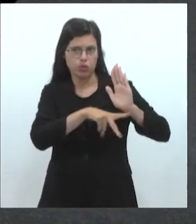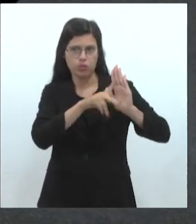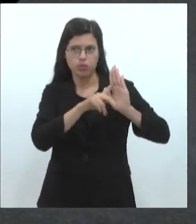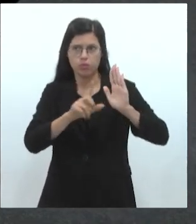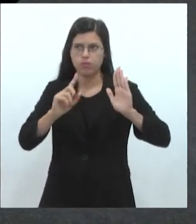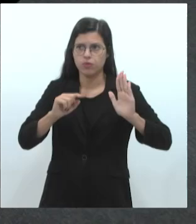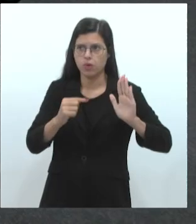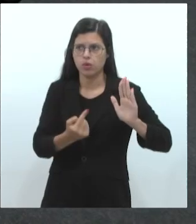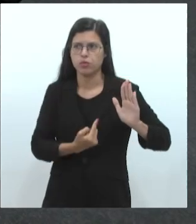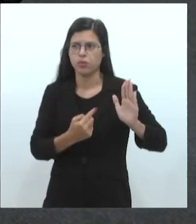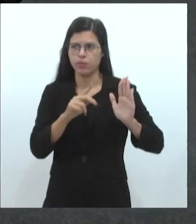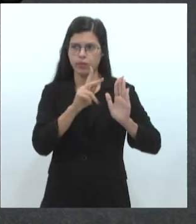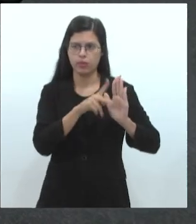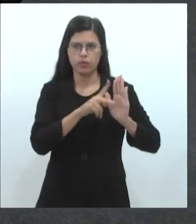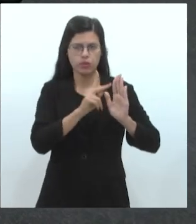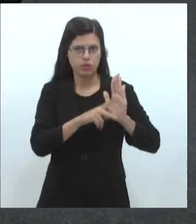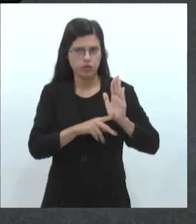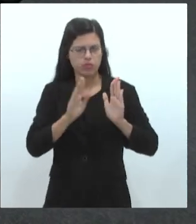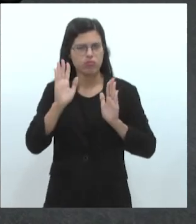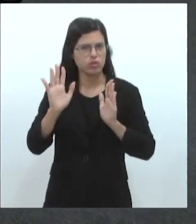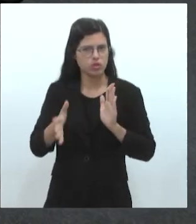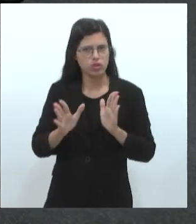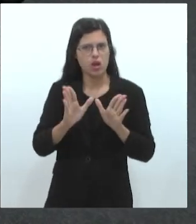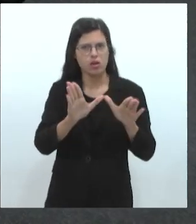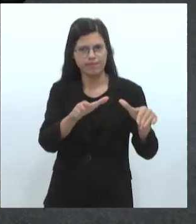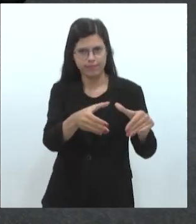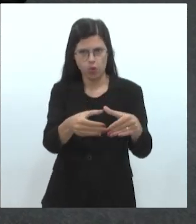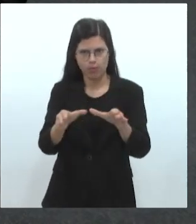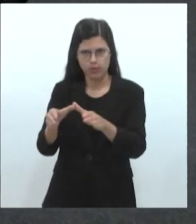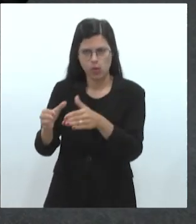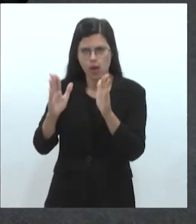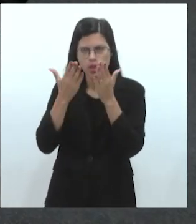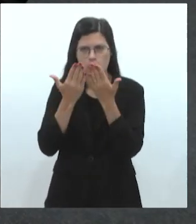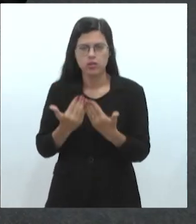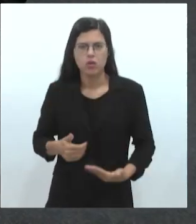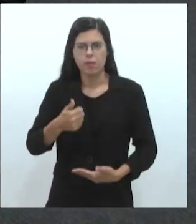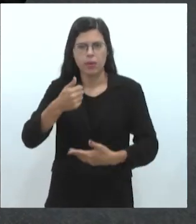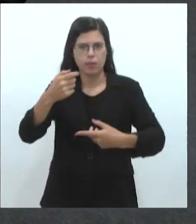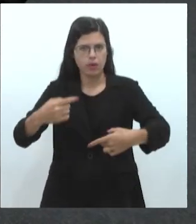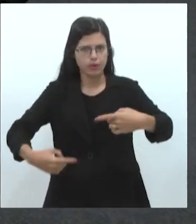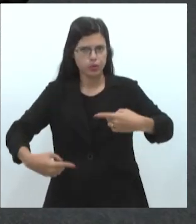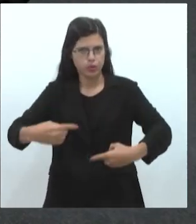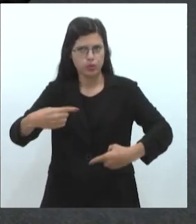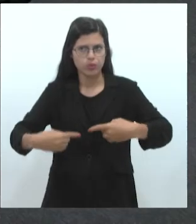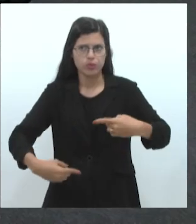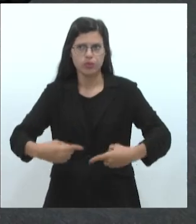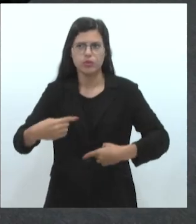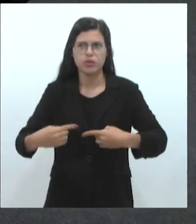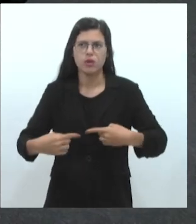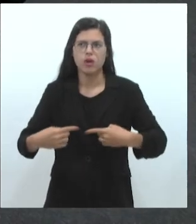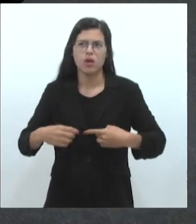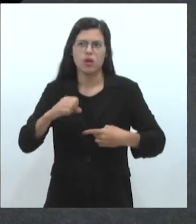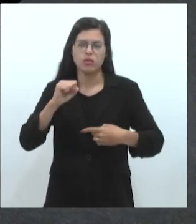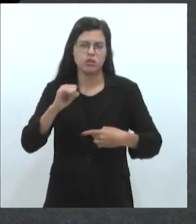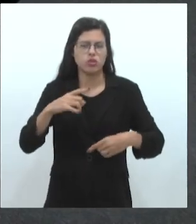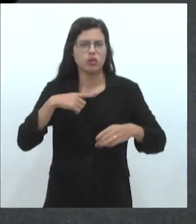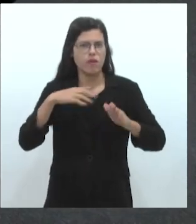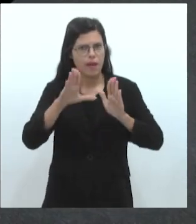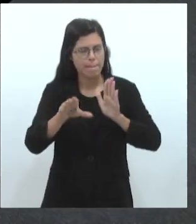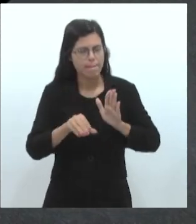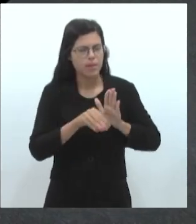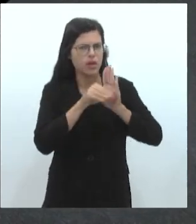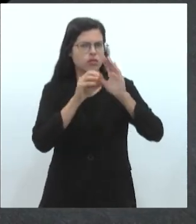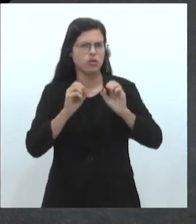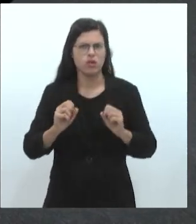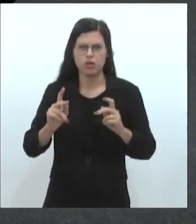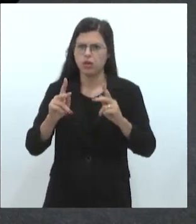nosso projeto, já passou pelas comissões, está em primeira discussão, natural que receba emendas, é natural que a gente faça até